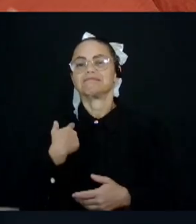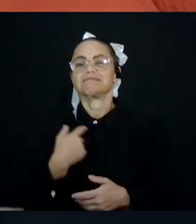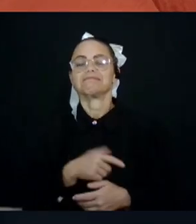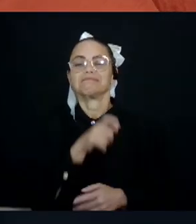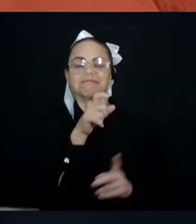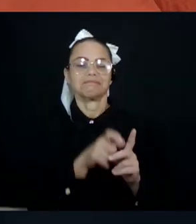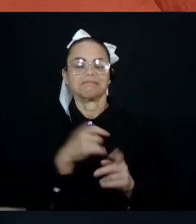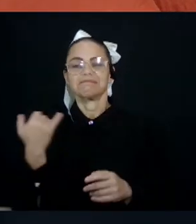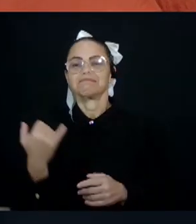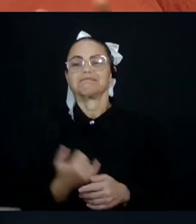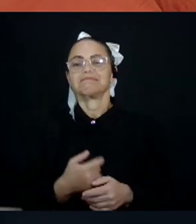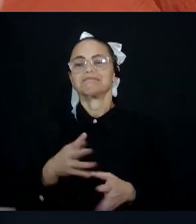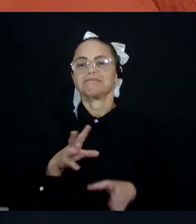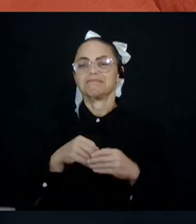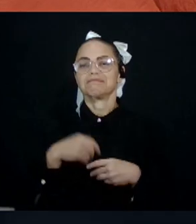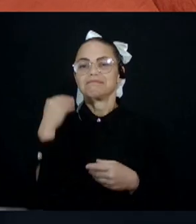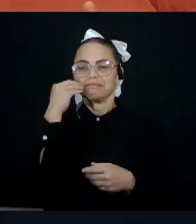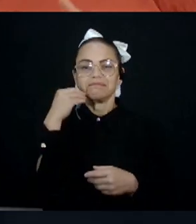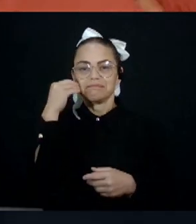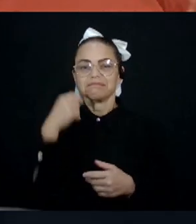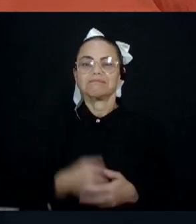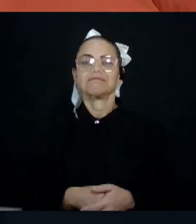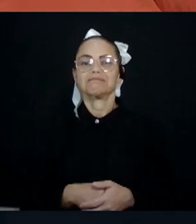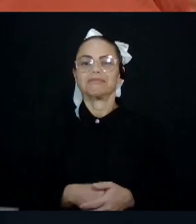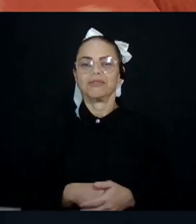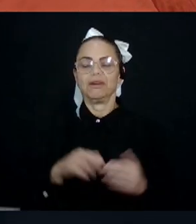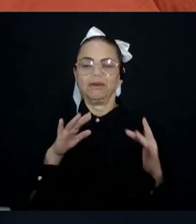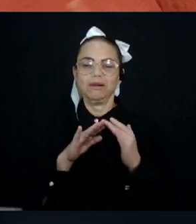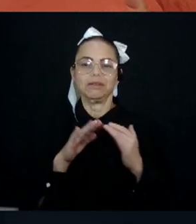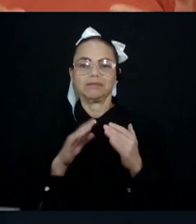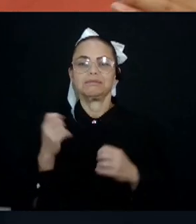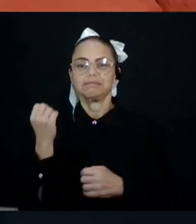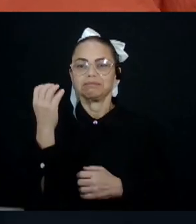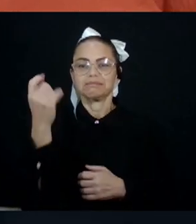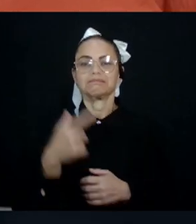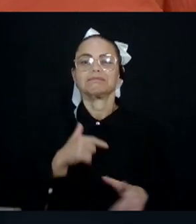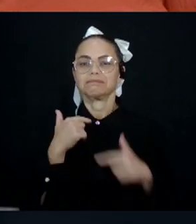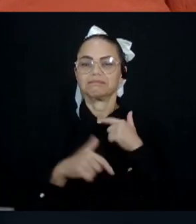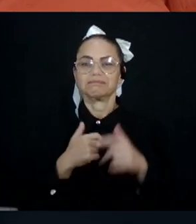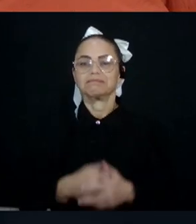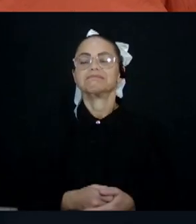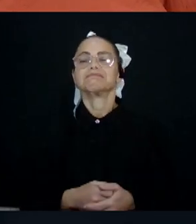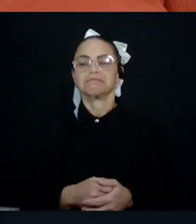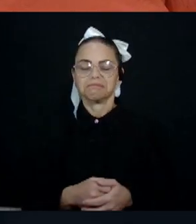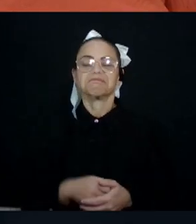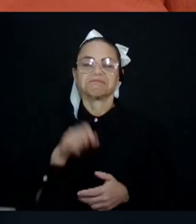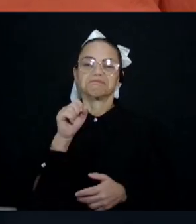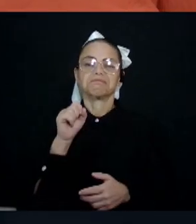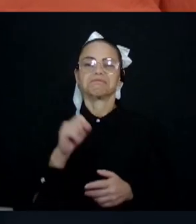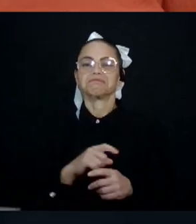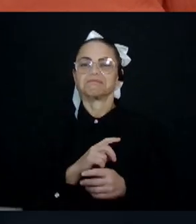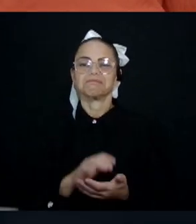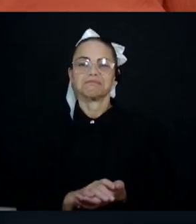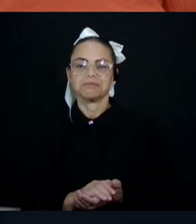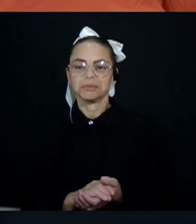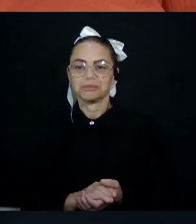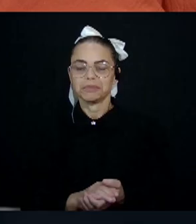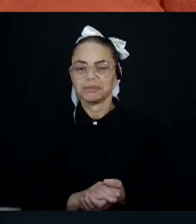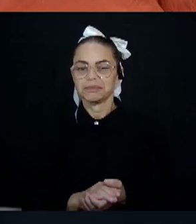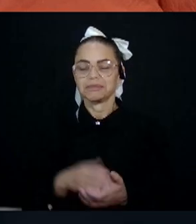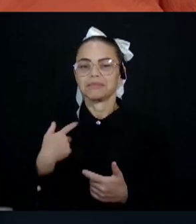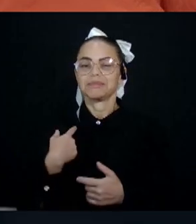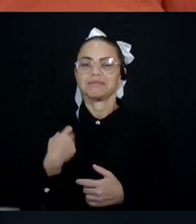trazer um pouquinho aí da sua história relacionada à viagem, a trabalho, e essa questão aí dessa ressaca